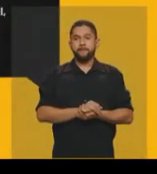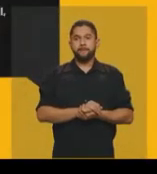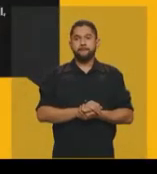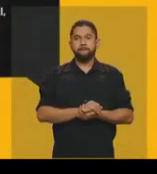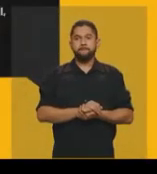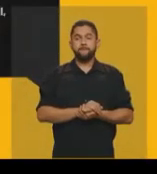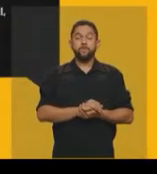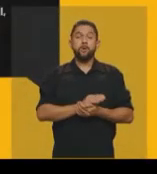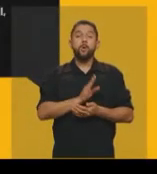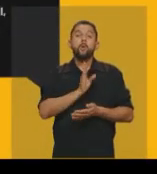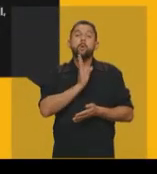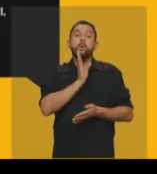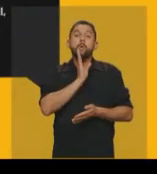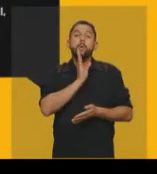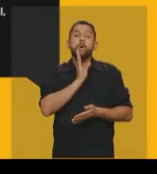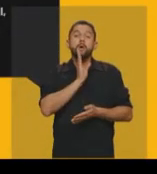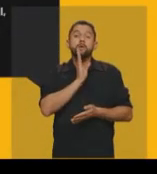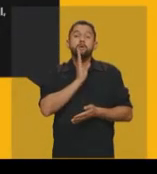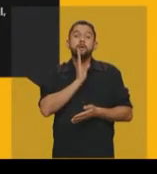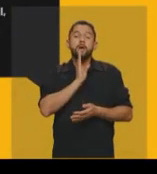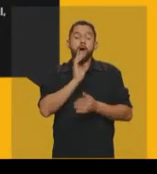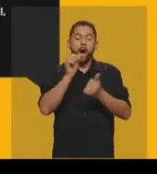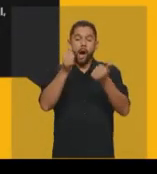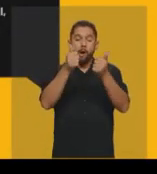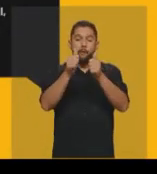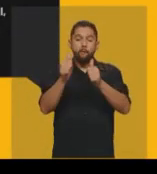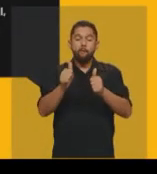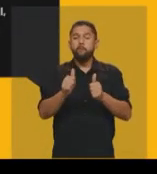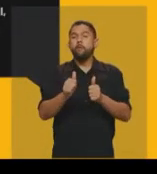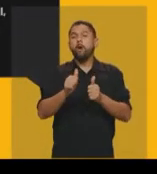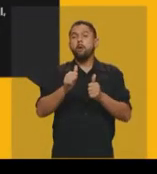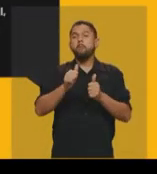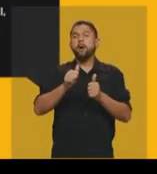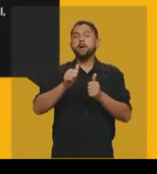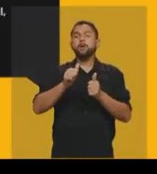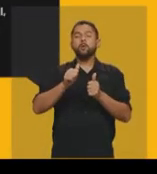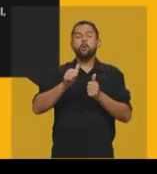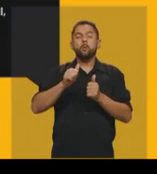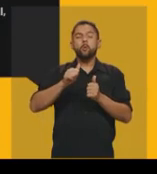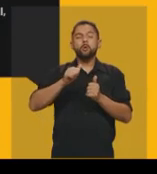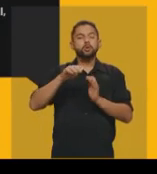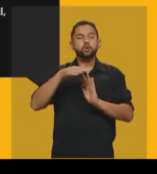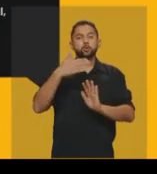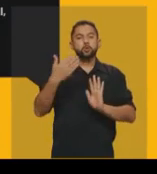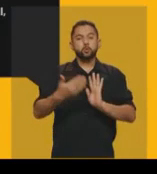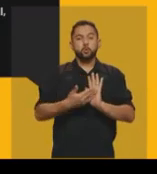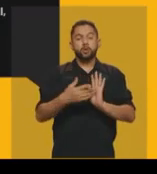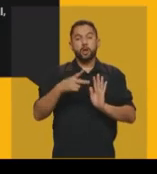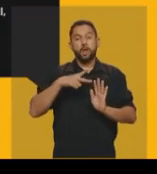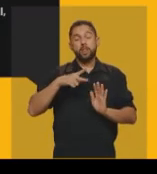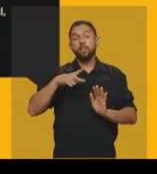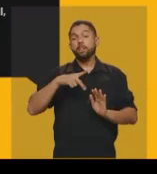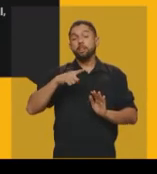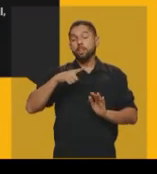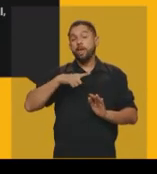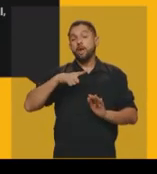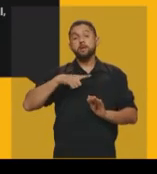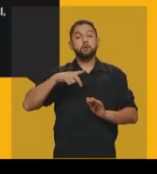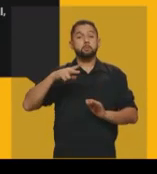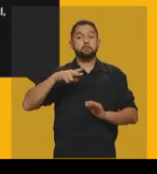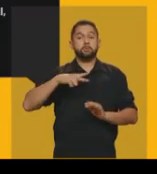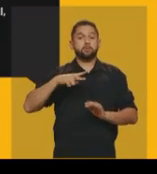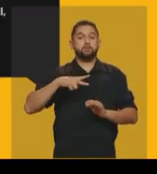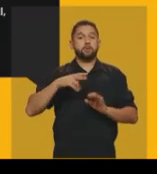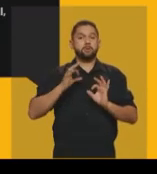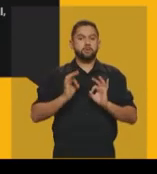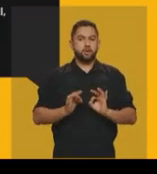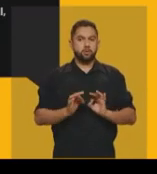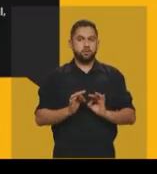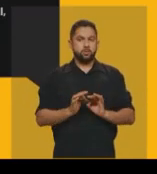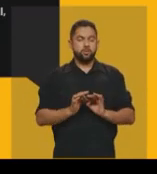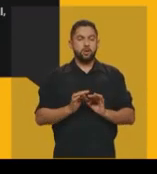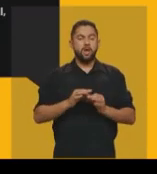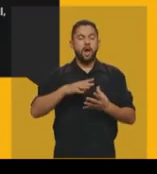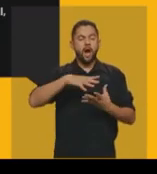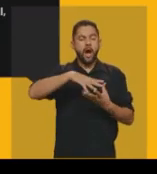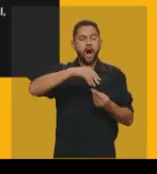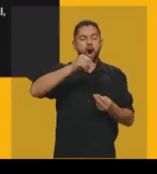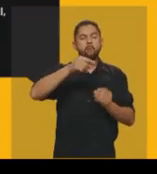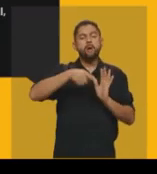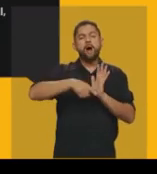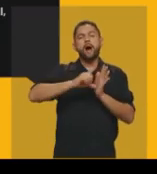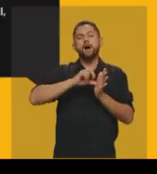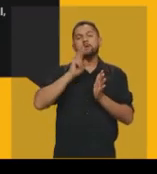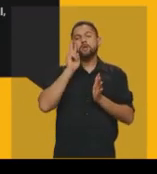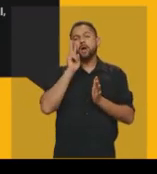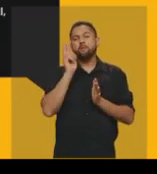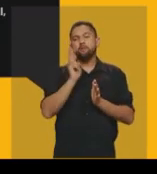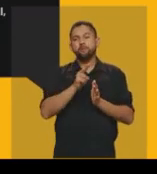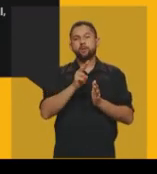a forma universal que as coisas particulares têm. Então, conhecer é reconhecer a forma universal que a alma já contemplou no mundo das ideias